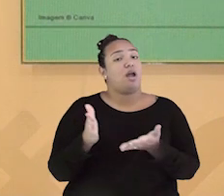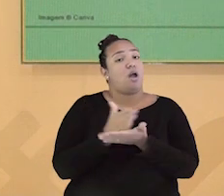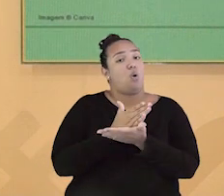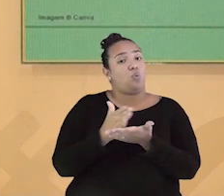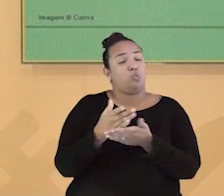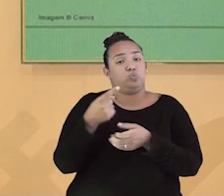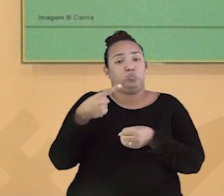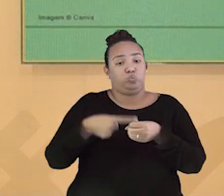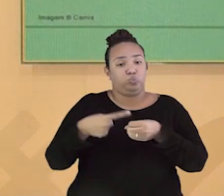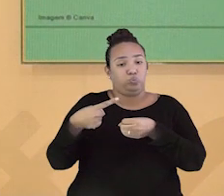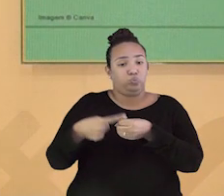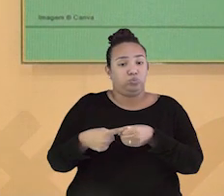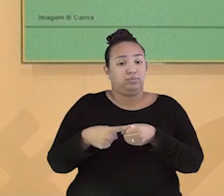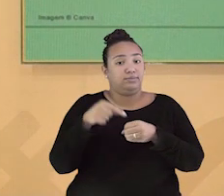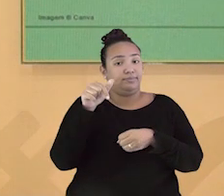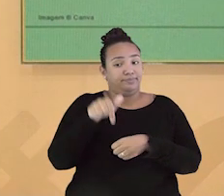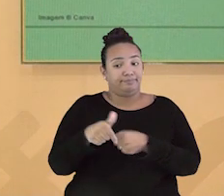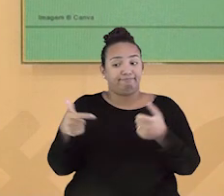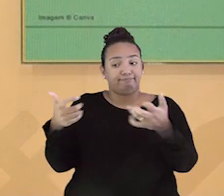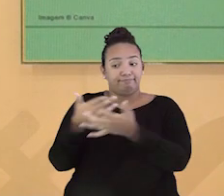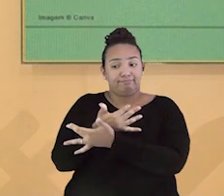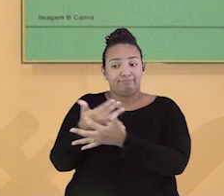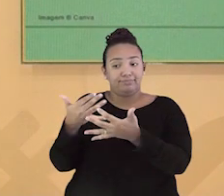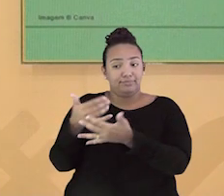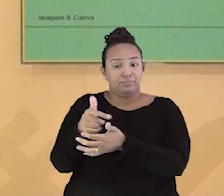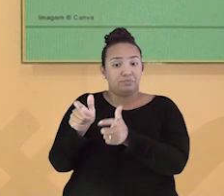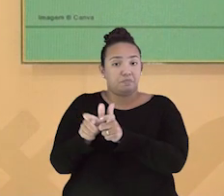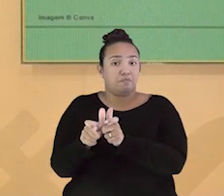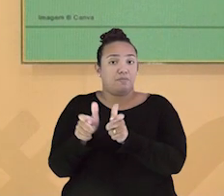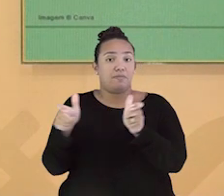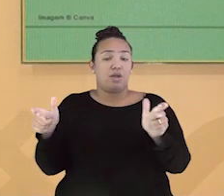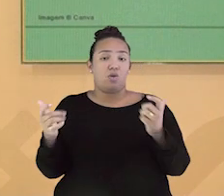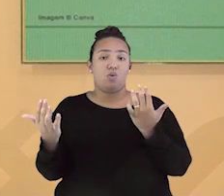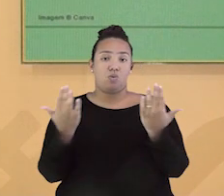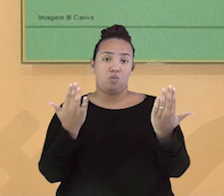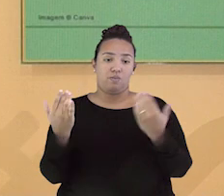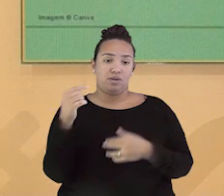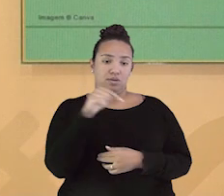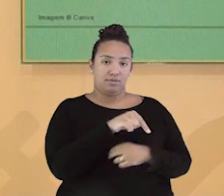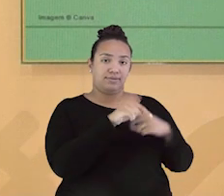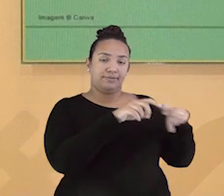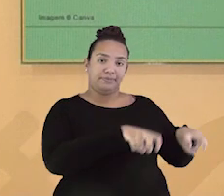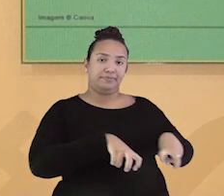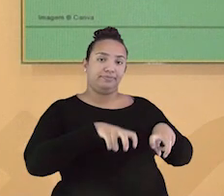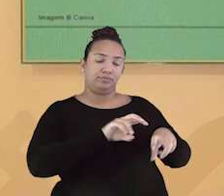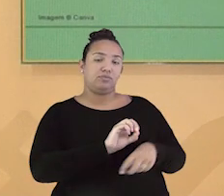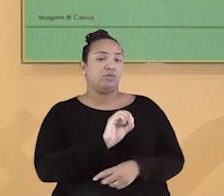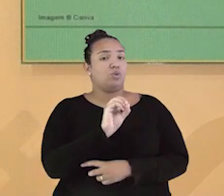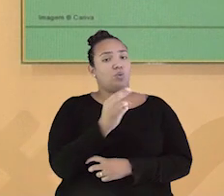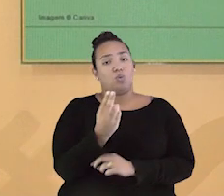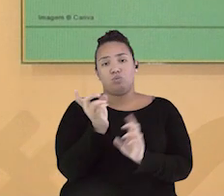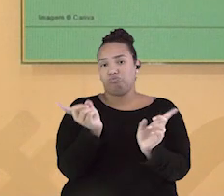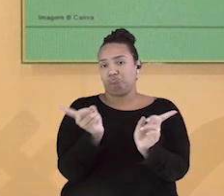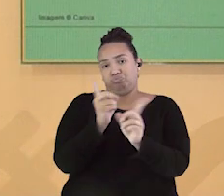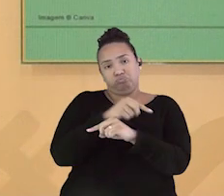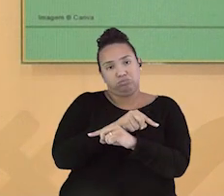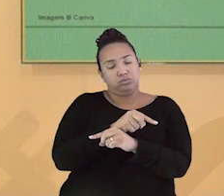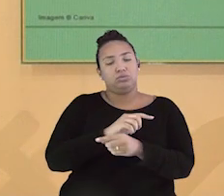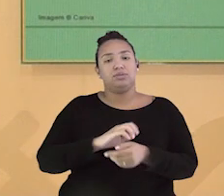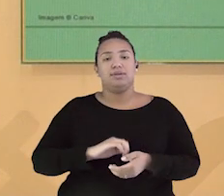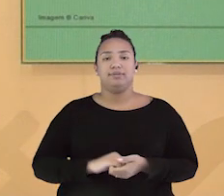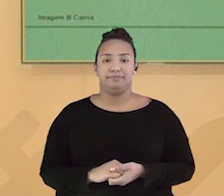área urbana pode ser maior do que a rural, ou até a área rural ser maior do que a urbana. E que